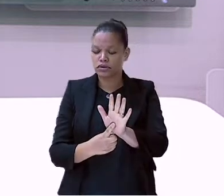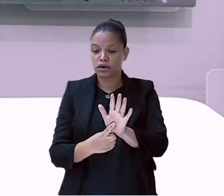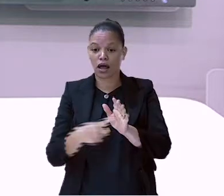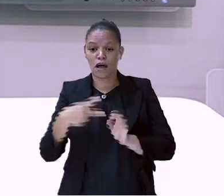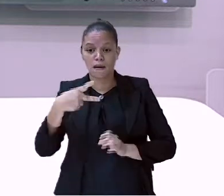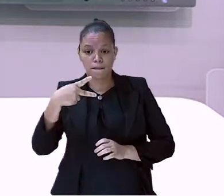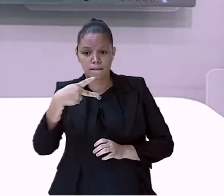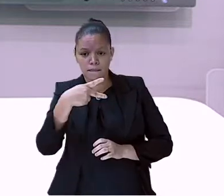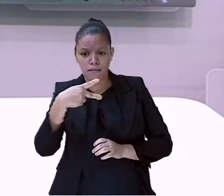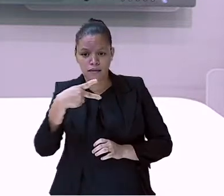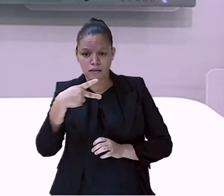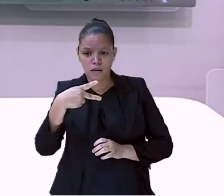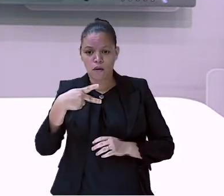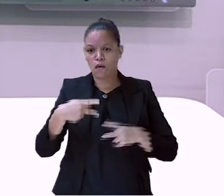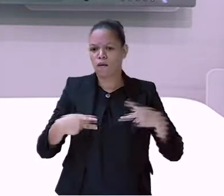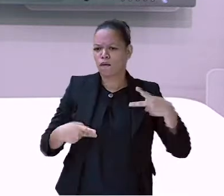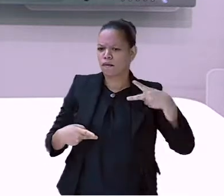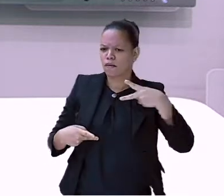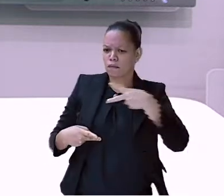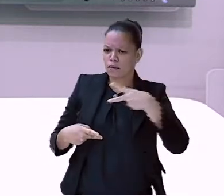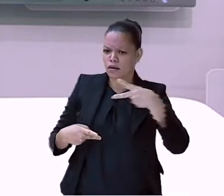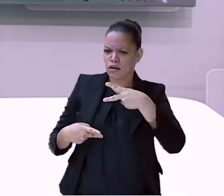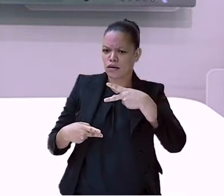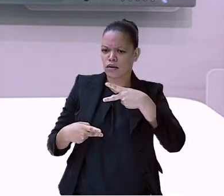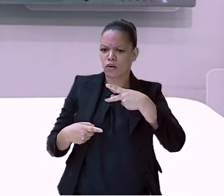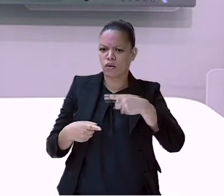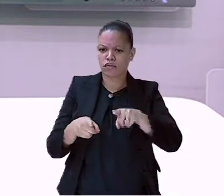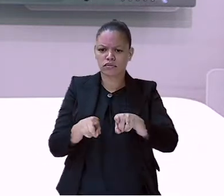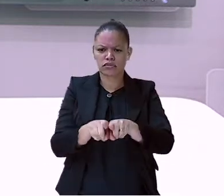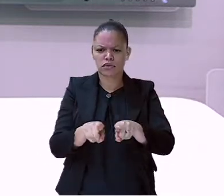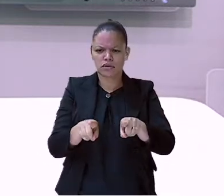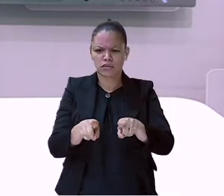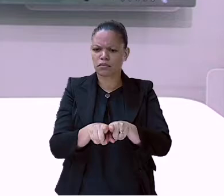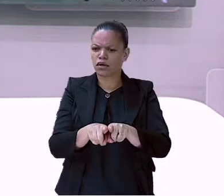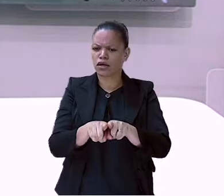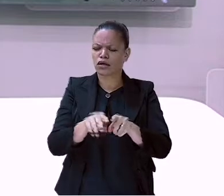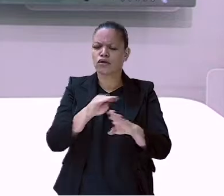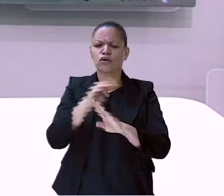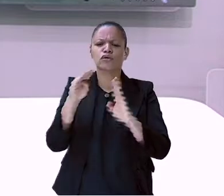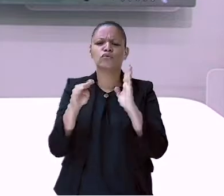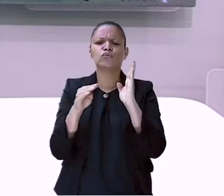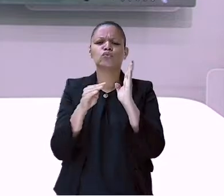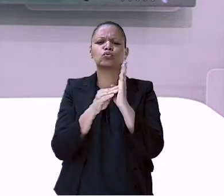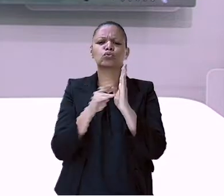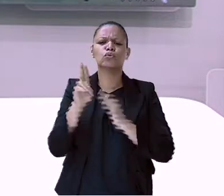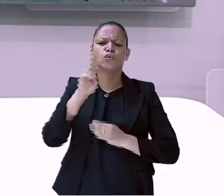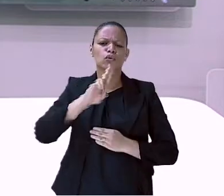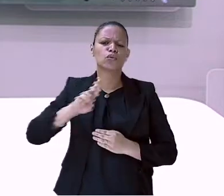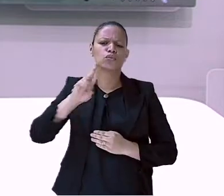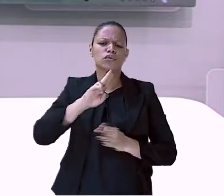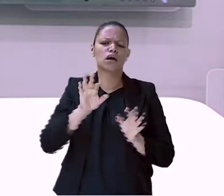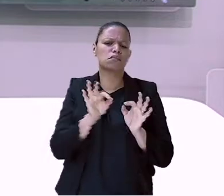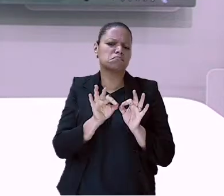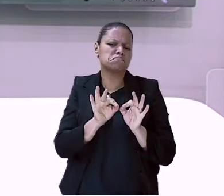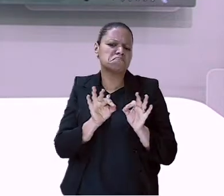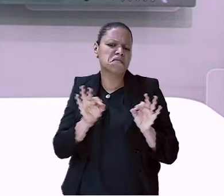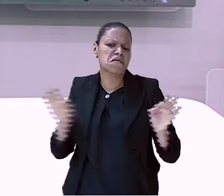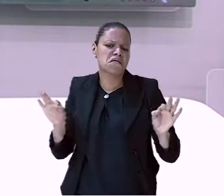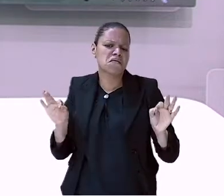nosso dia a dia, tá? Então, partimos do milímetro, que é o que a gente usa para medir coisas bem